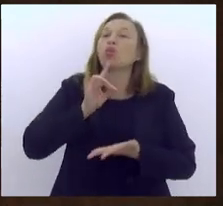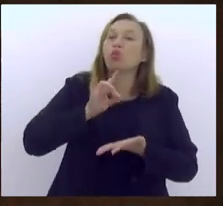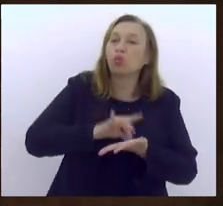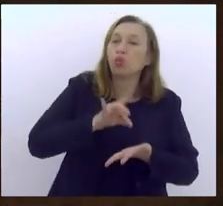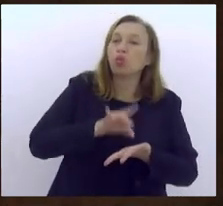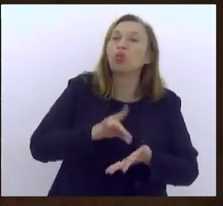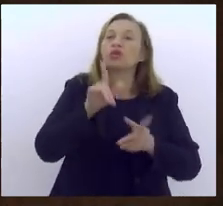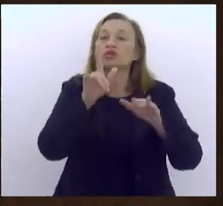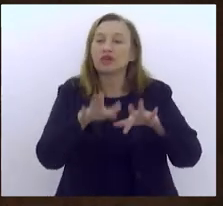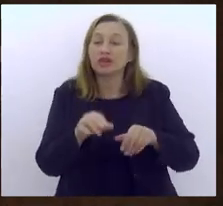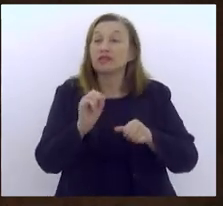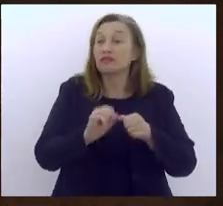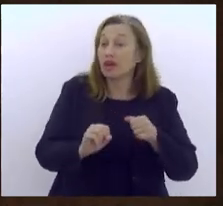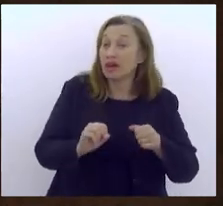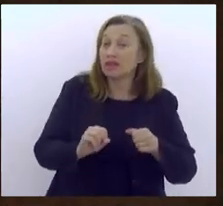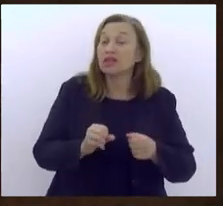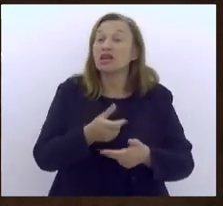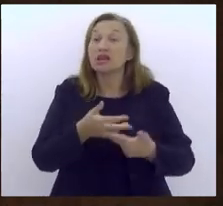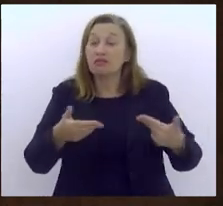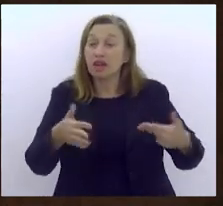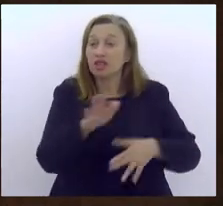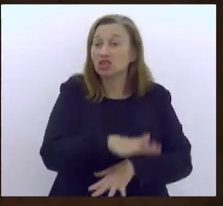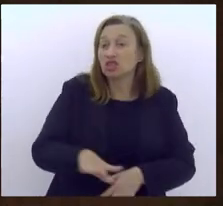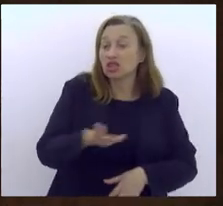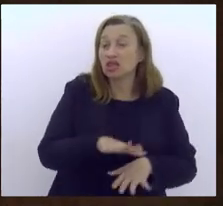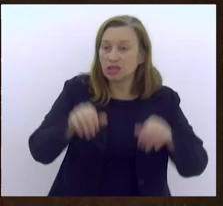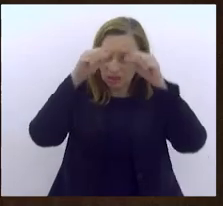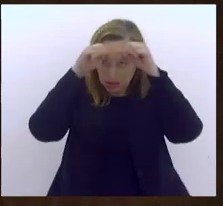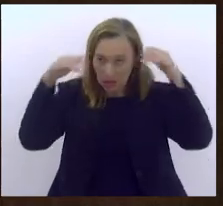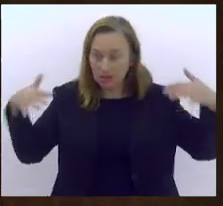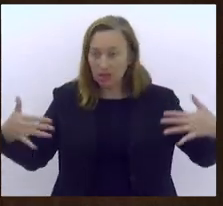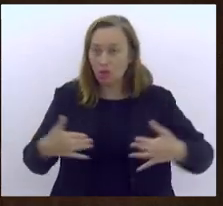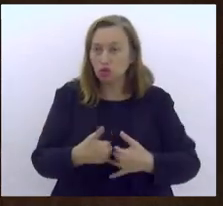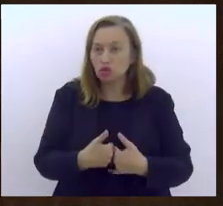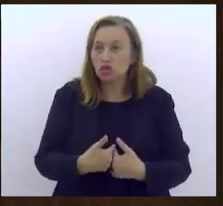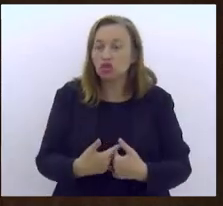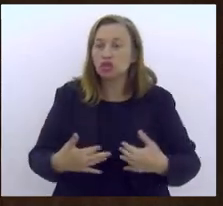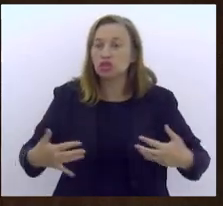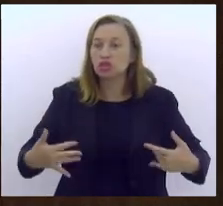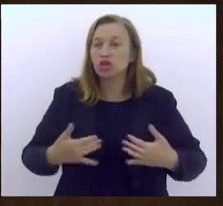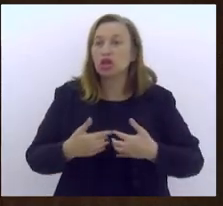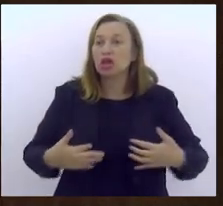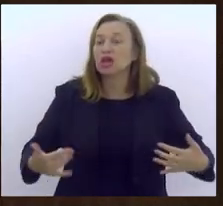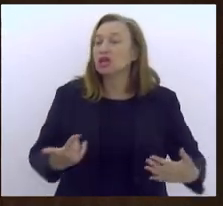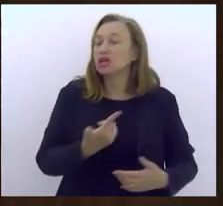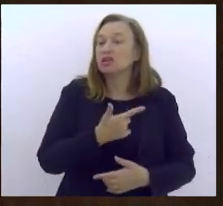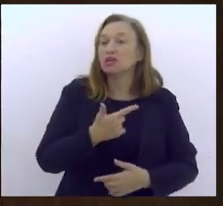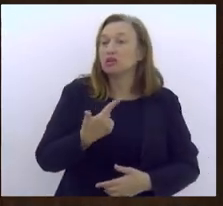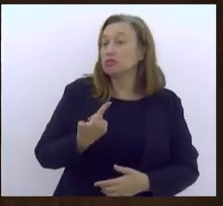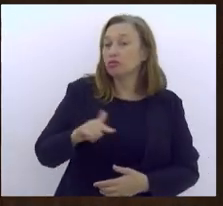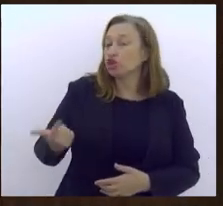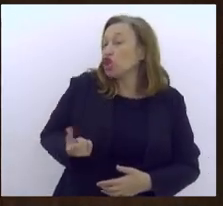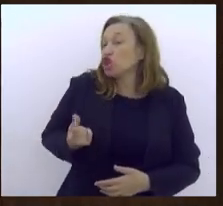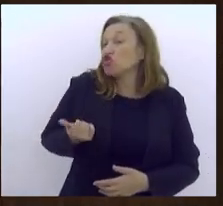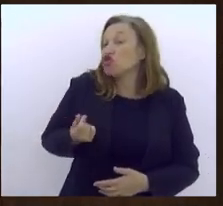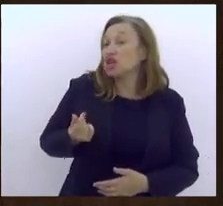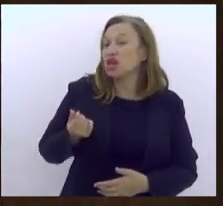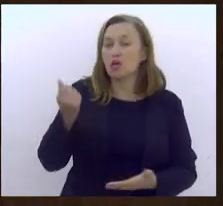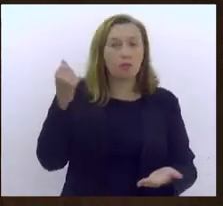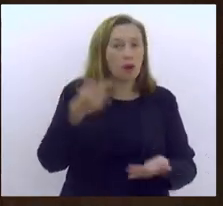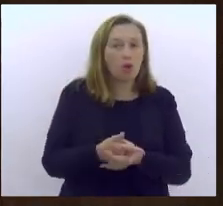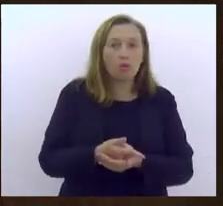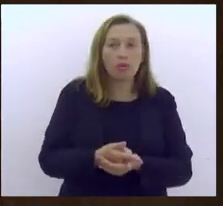faz a diferença. E muitas crianças autistas que não têm poder aquisitivo para conseguir.